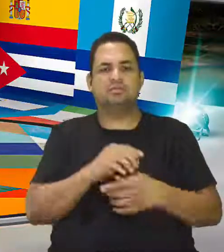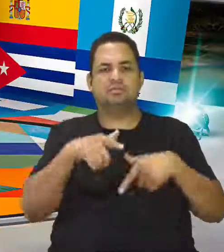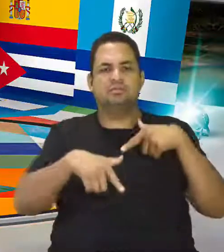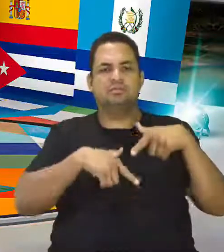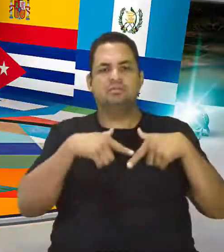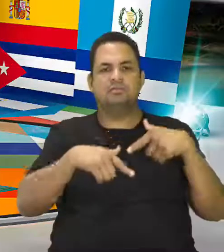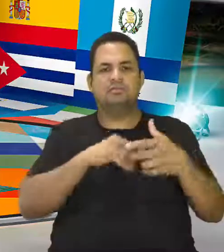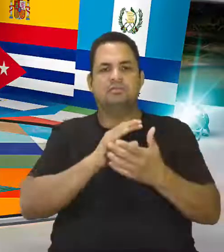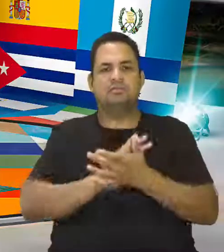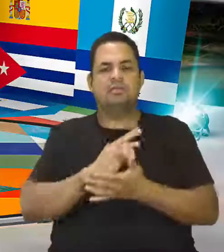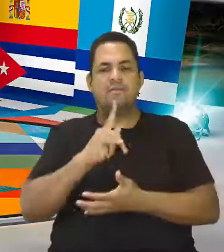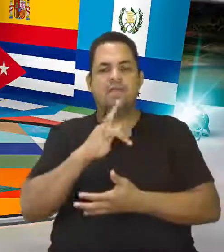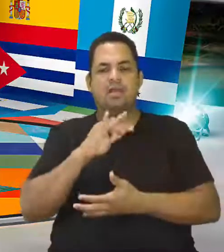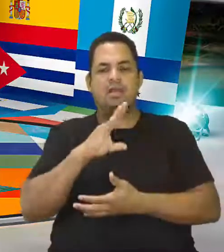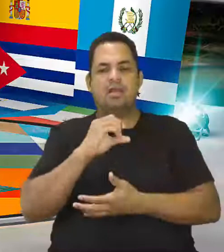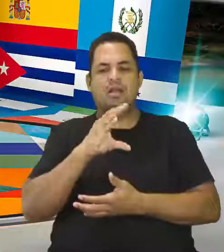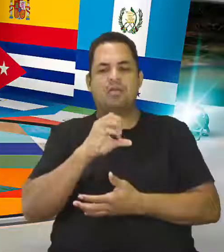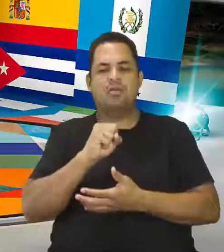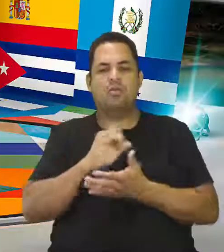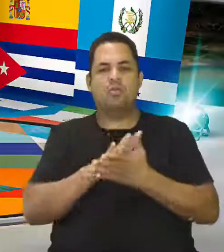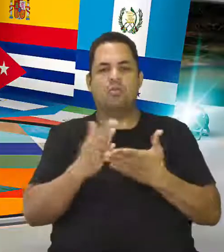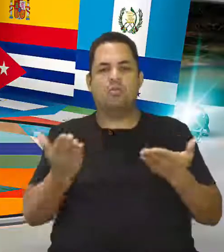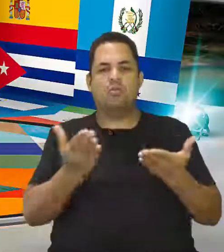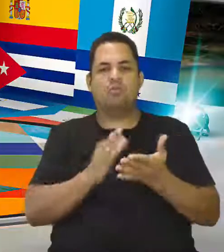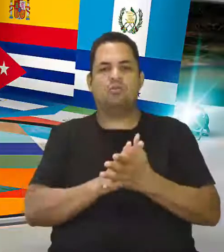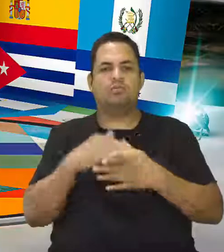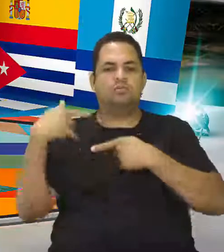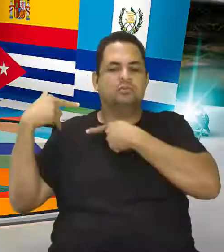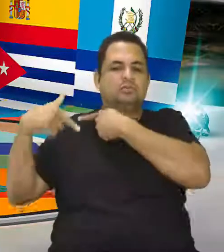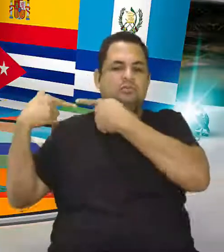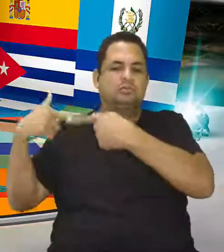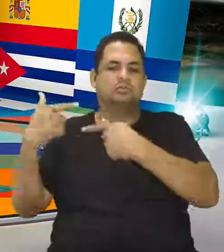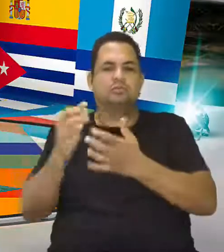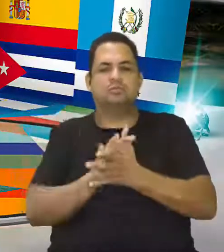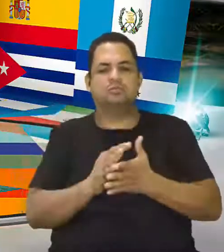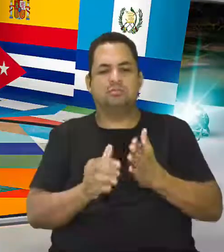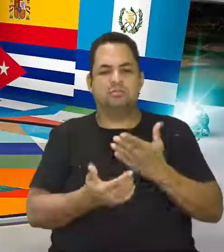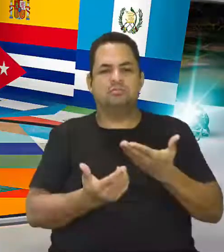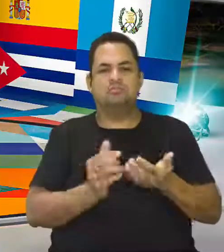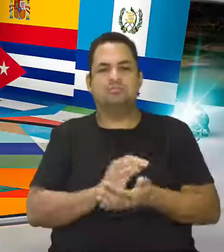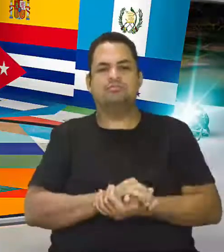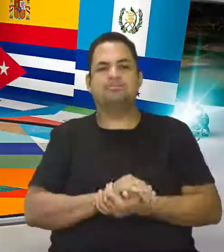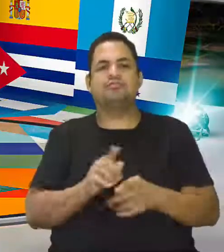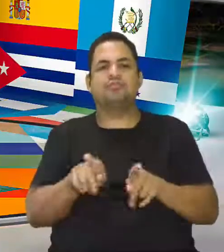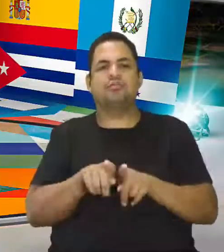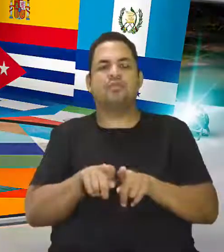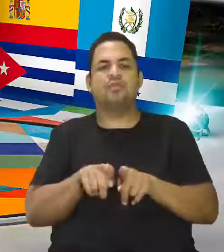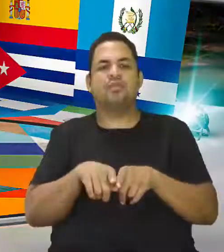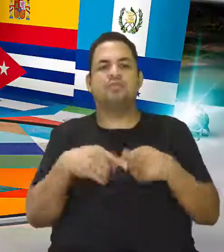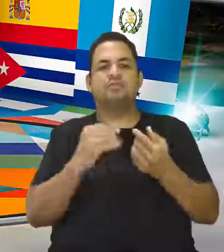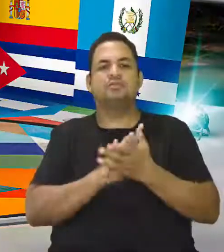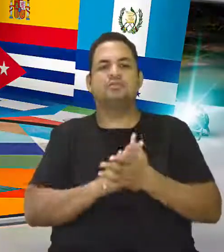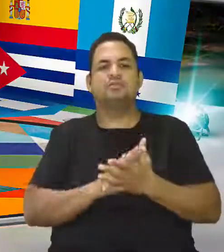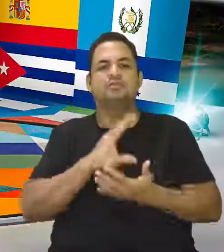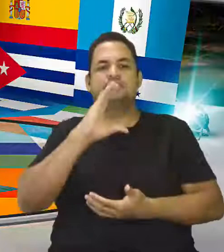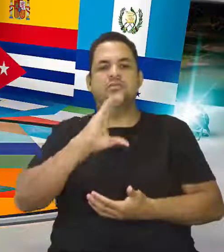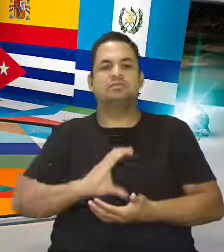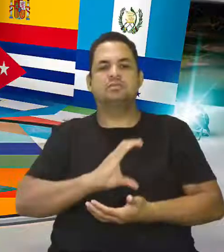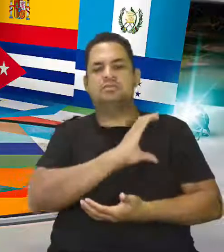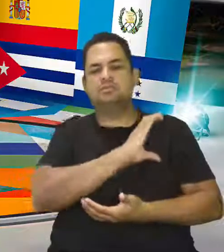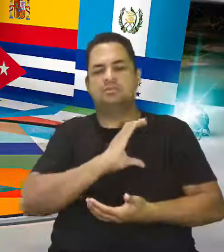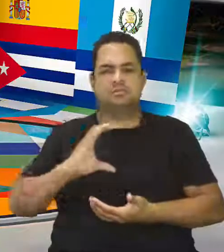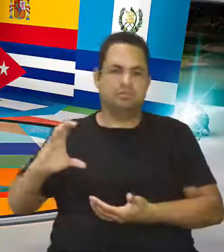o paganismo lá com os seus descendentes desde de pequenininho, eles também trabalham o catolicismo, eles